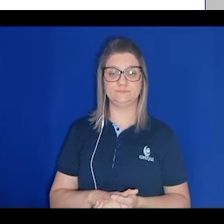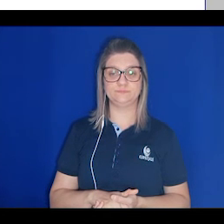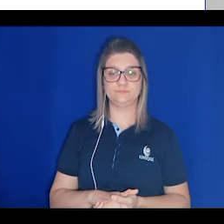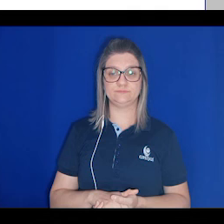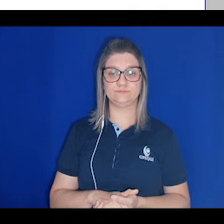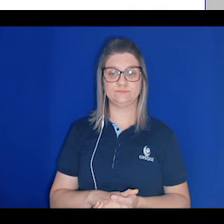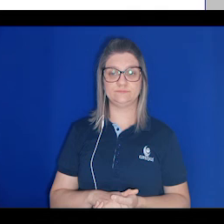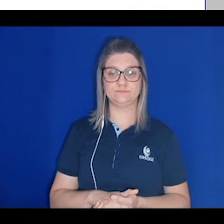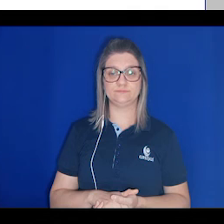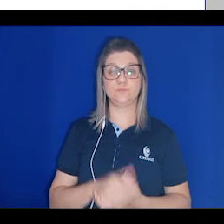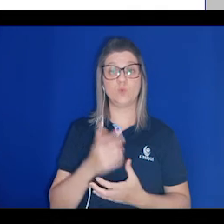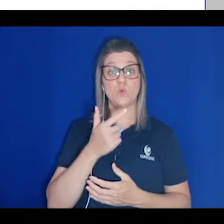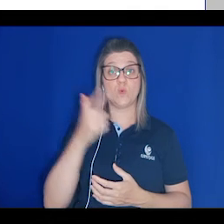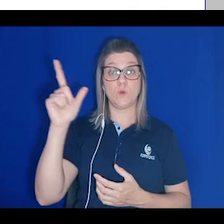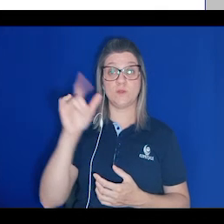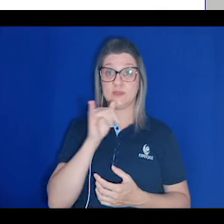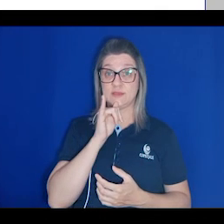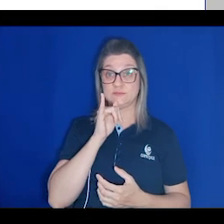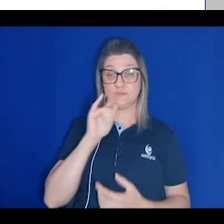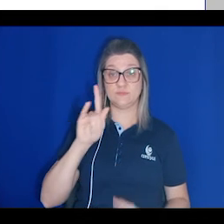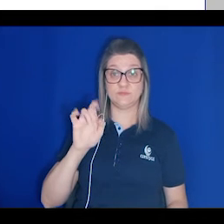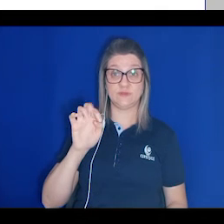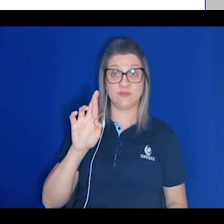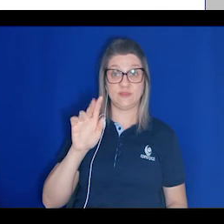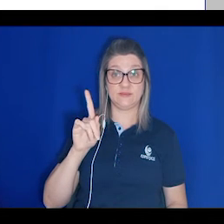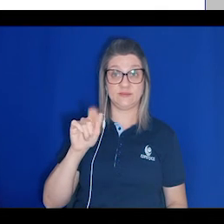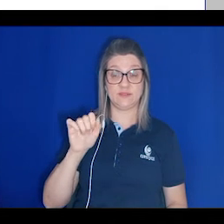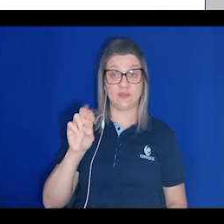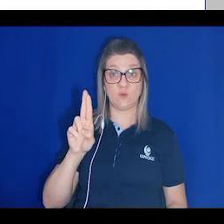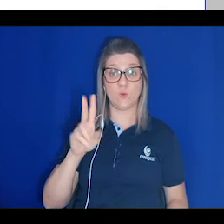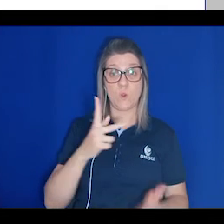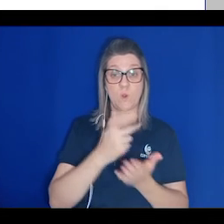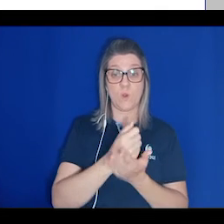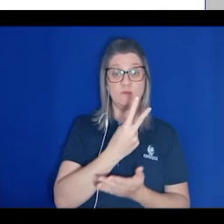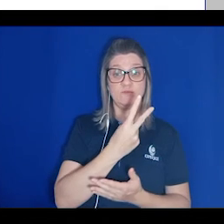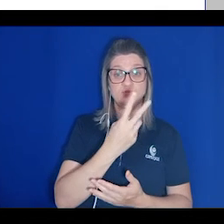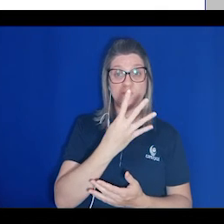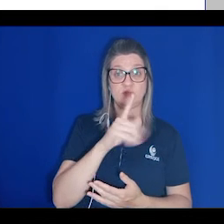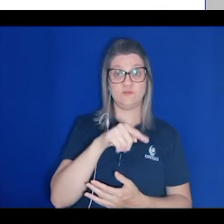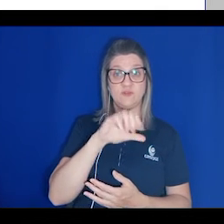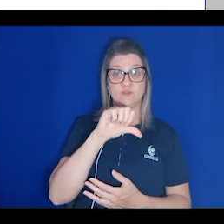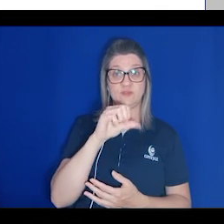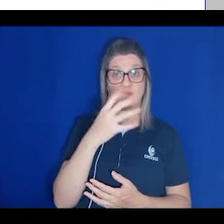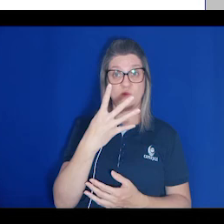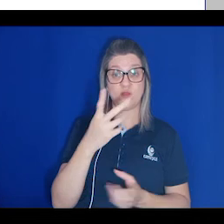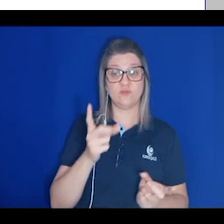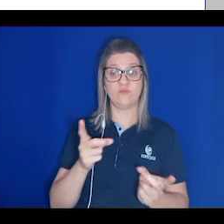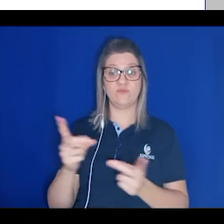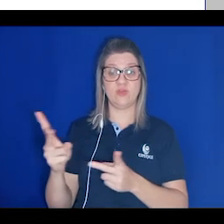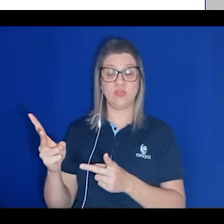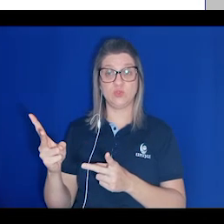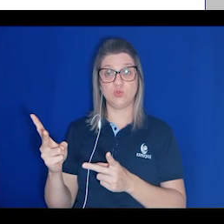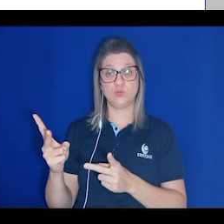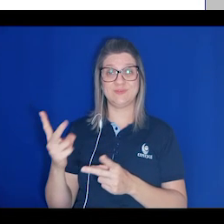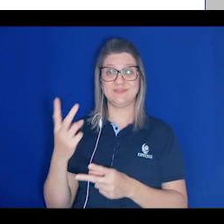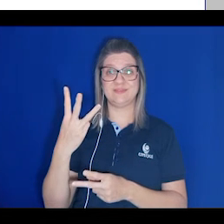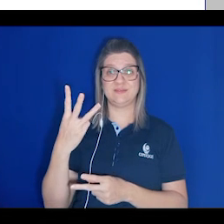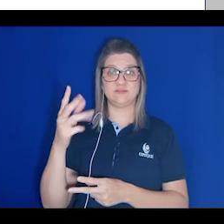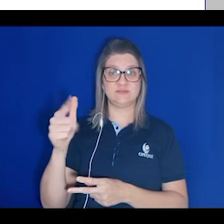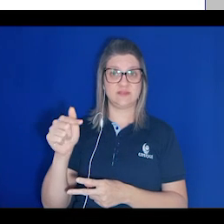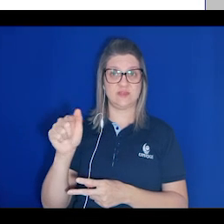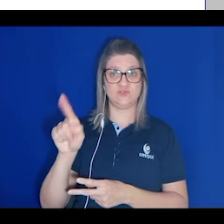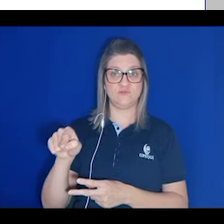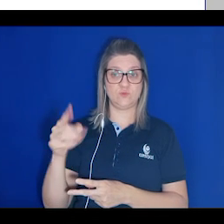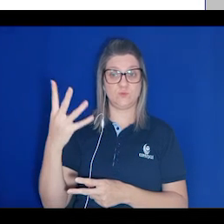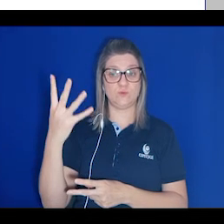Um outro caso aqui também da Gerdau, compra 24,94, mais na sequência, e vendo lá em cima nos